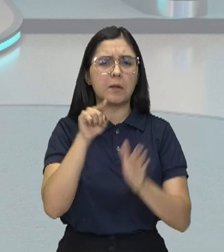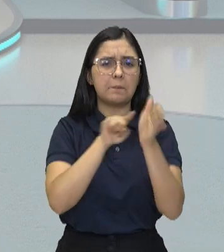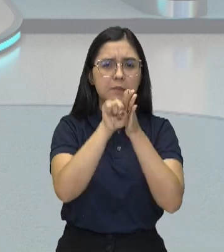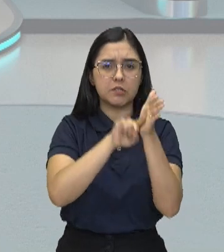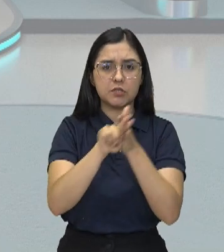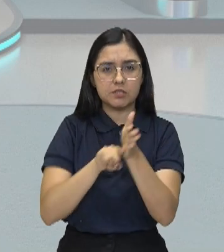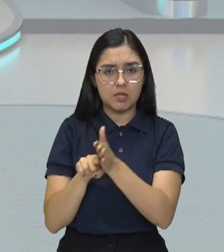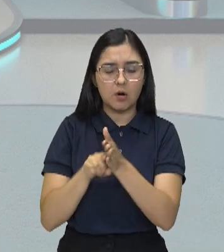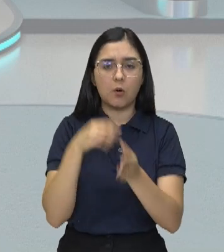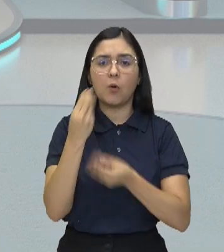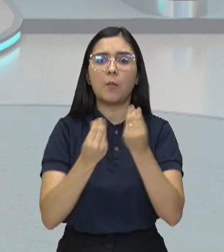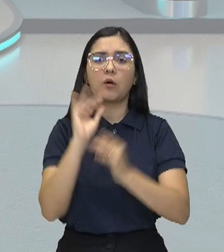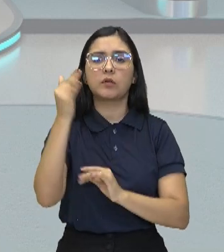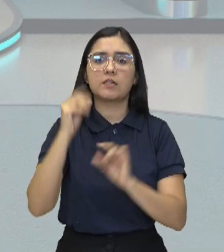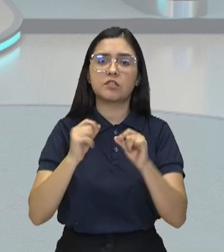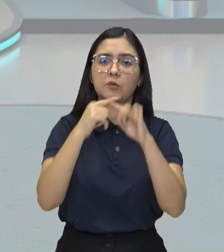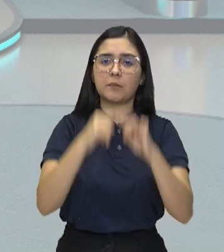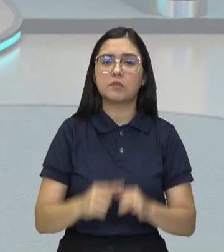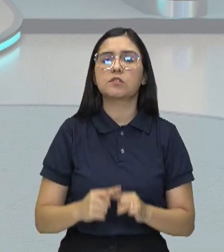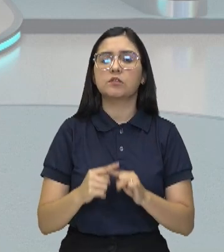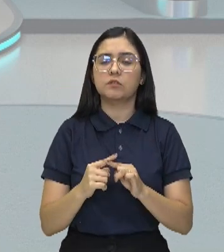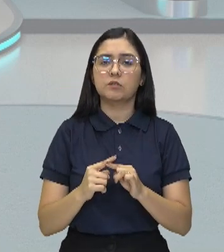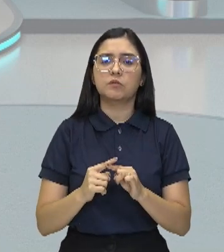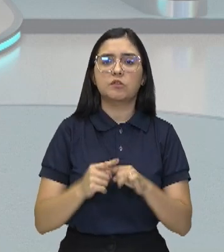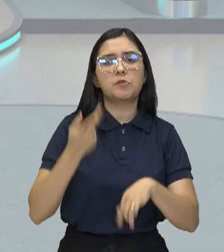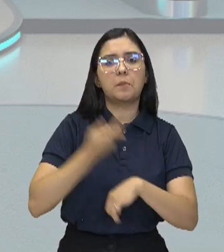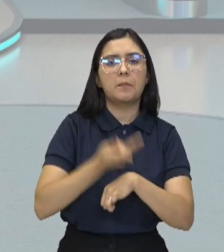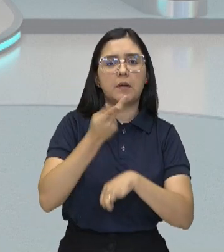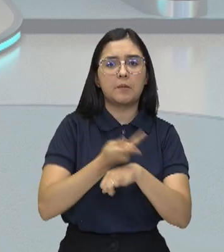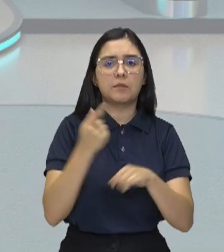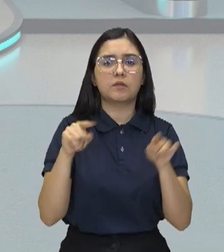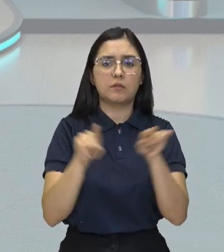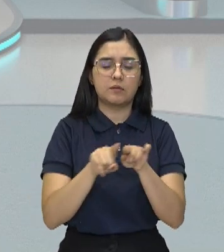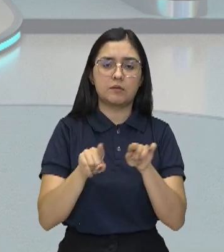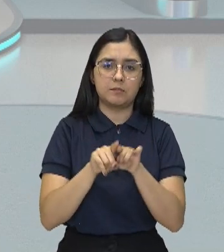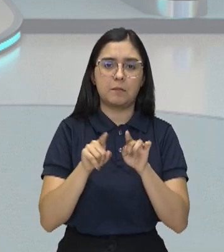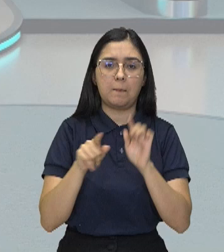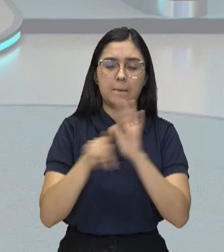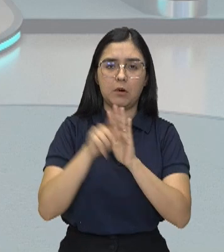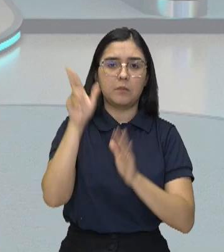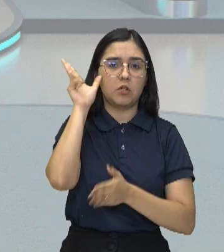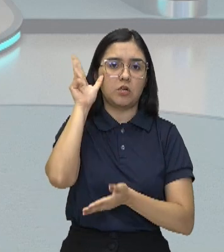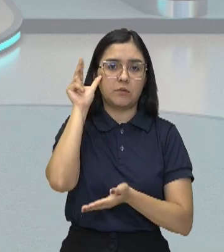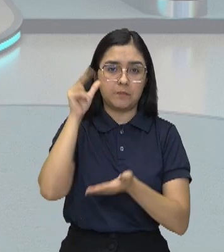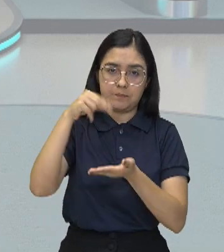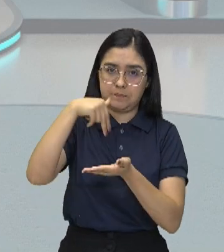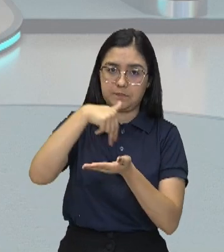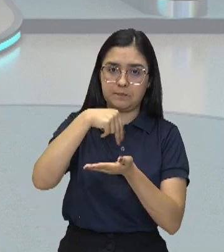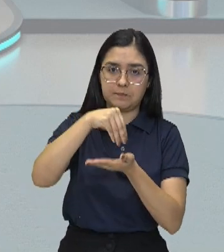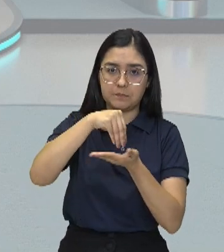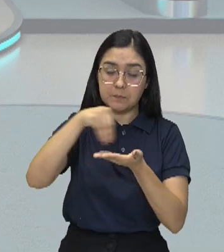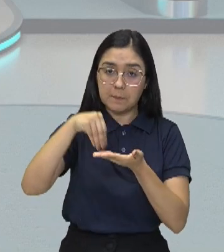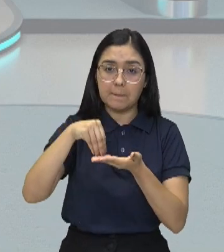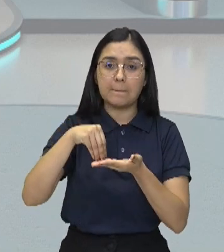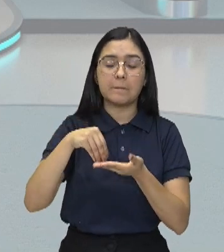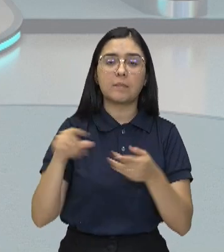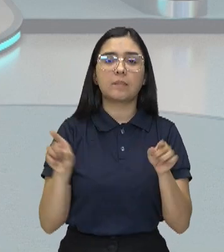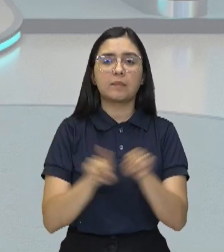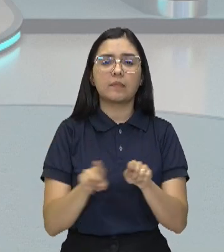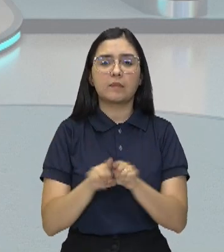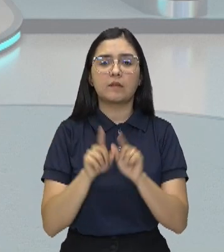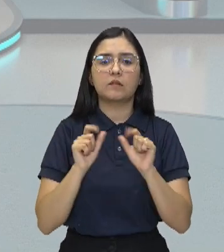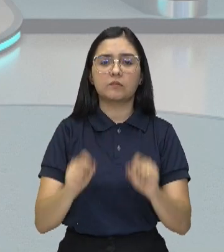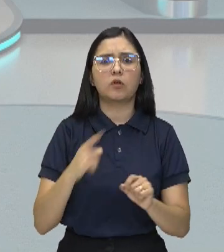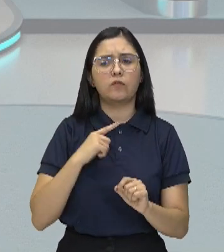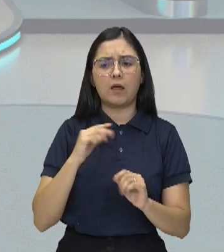é que acontece as premiações em campeonato de xadrez. Você vai ver que à medida que vai